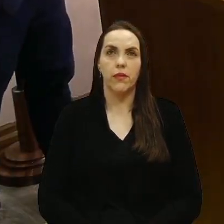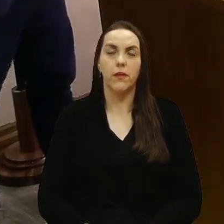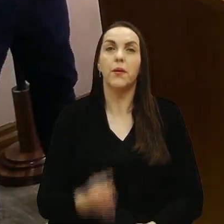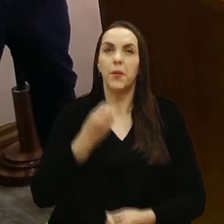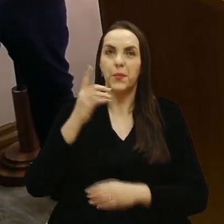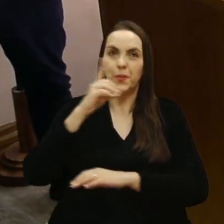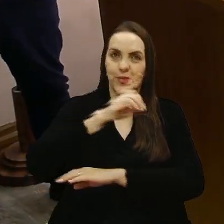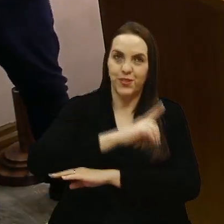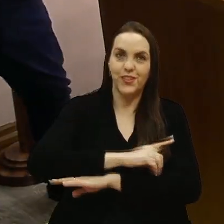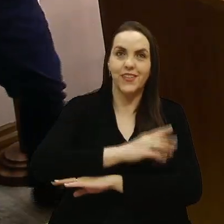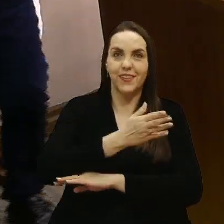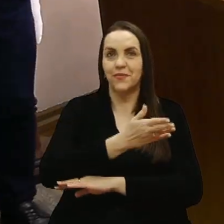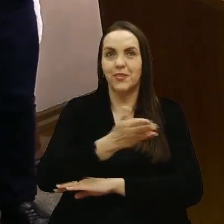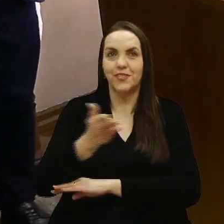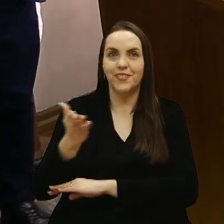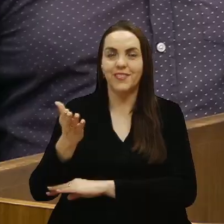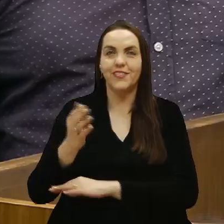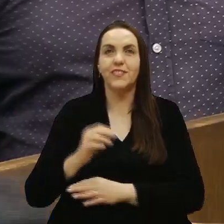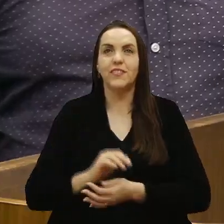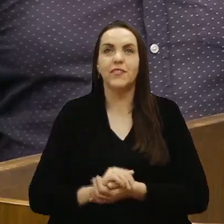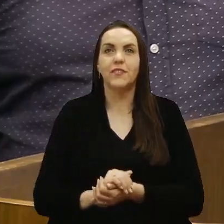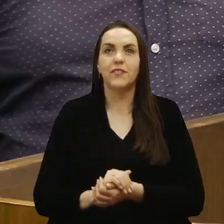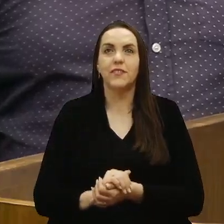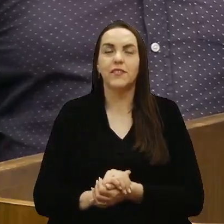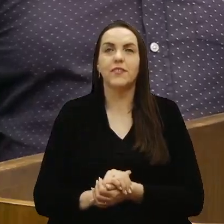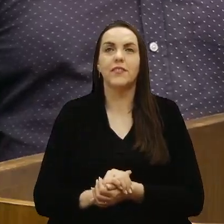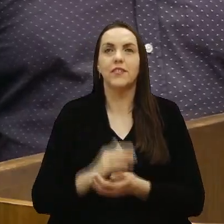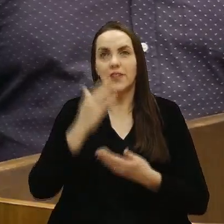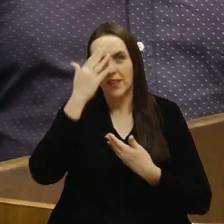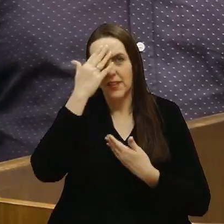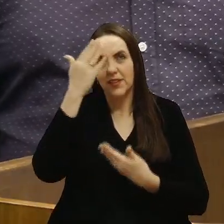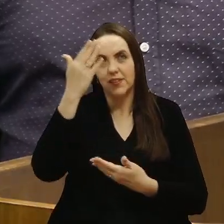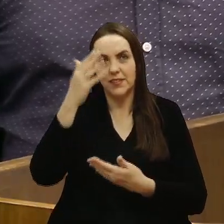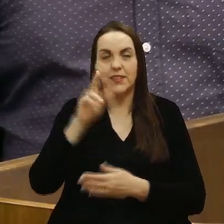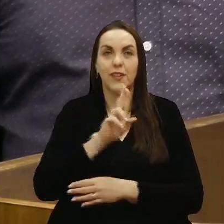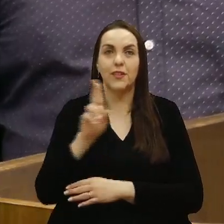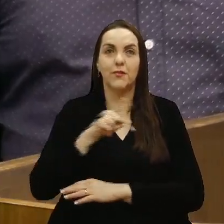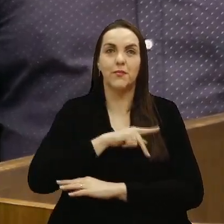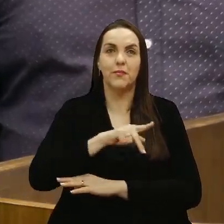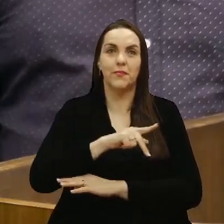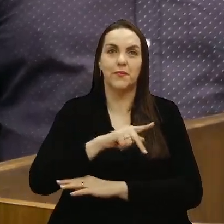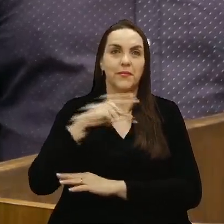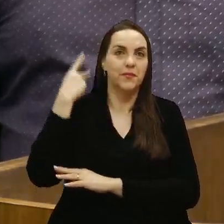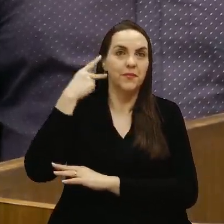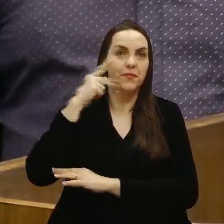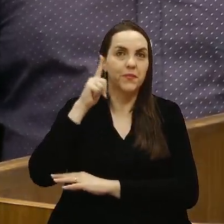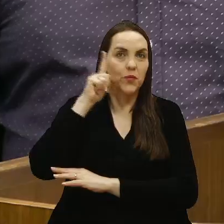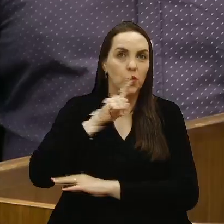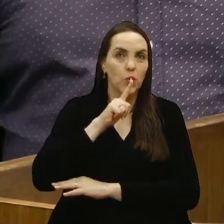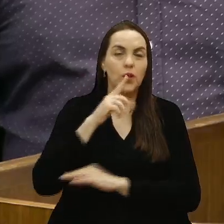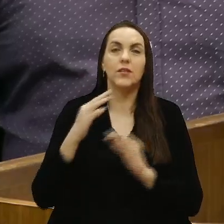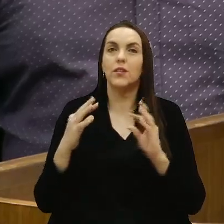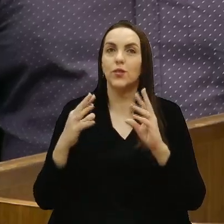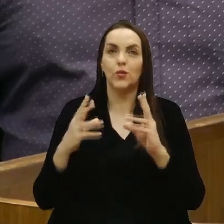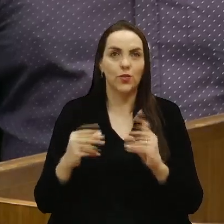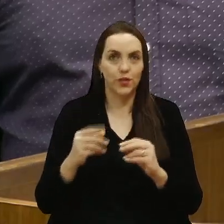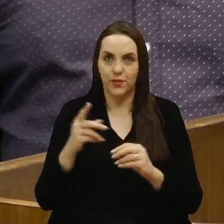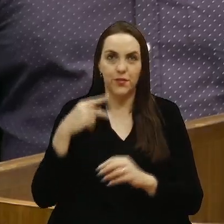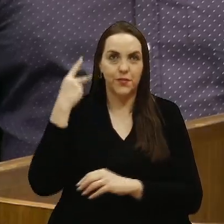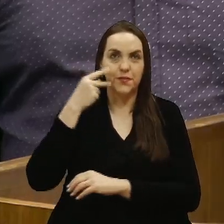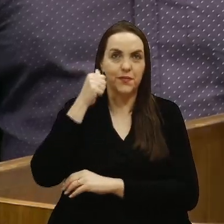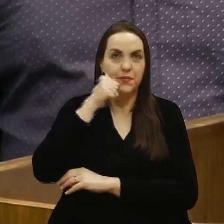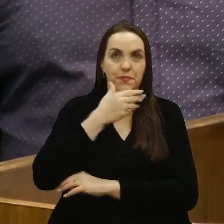Bom dia a todos. Gostaria de agradecer, em nome do presidente, vereador Lucas Carinhato, a todos os vereadores por nos